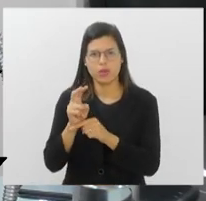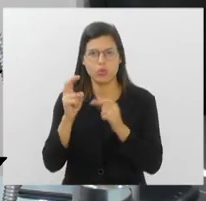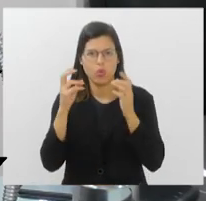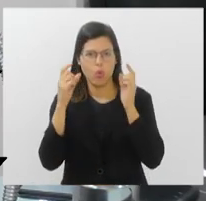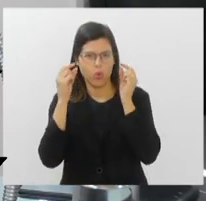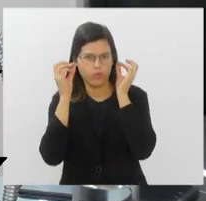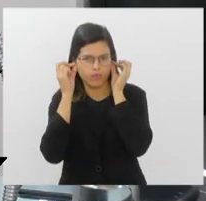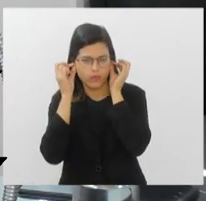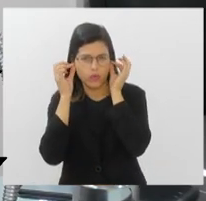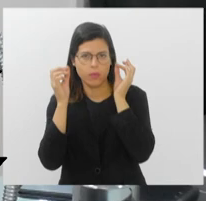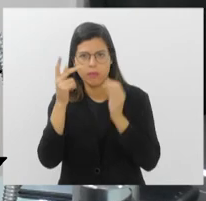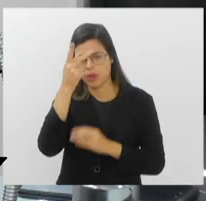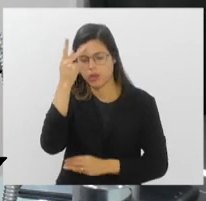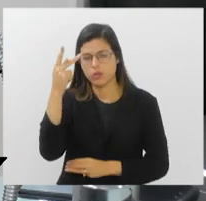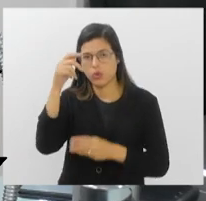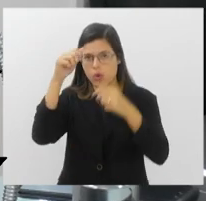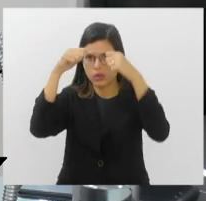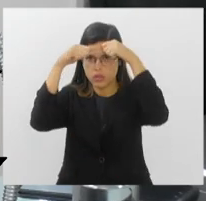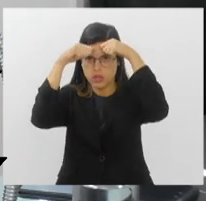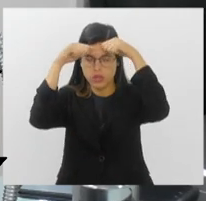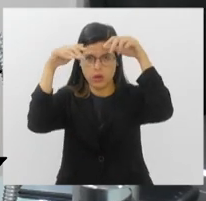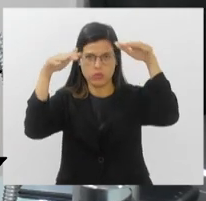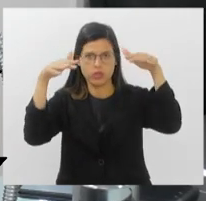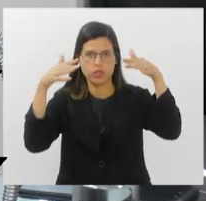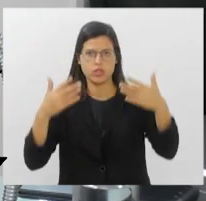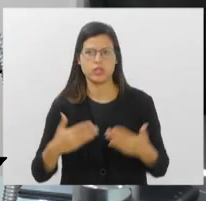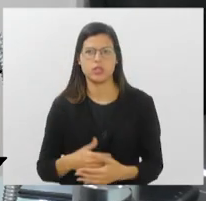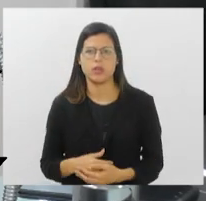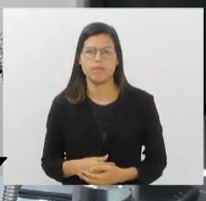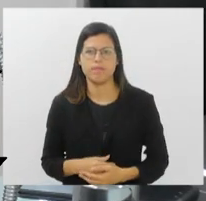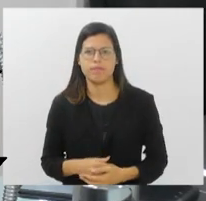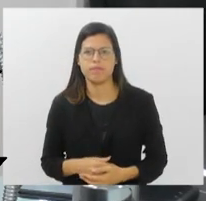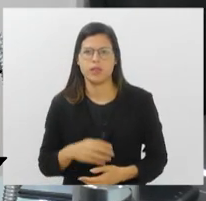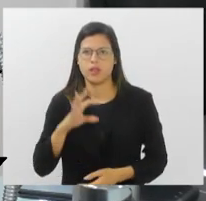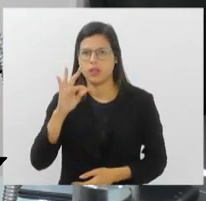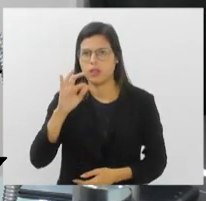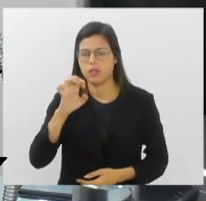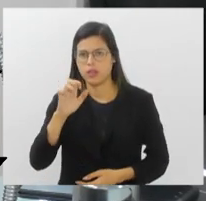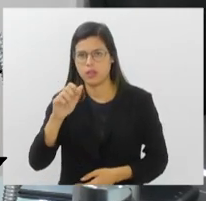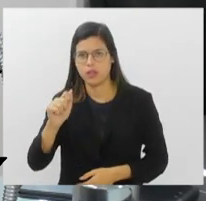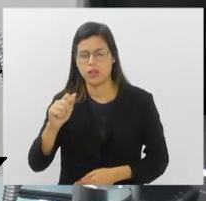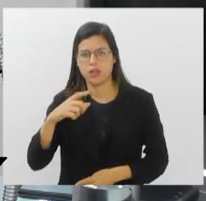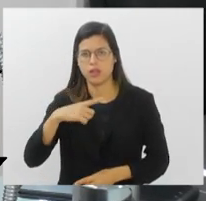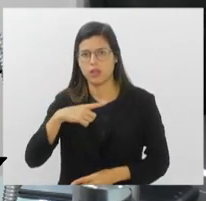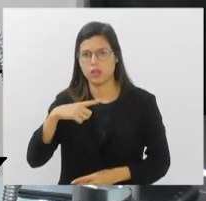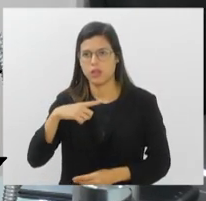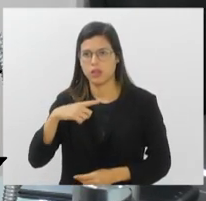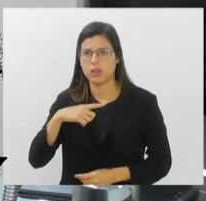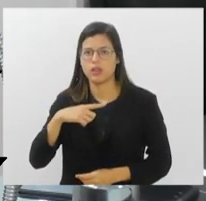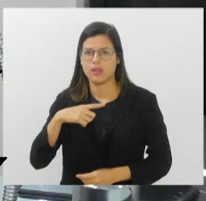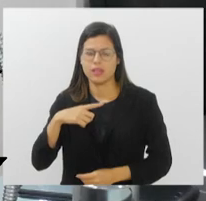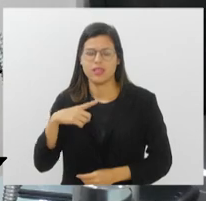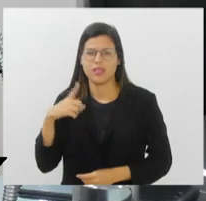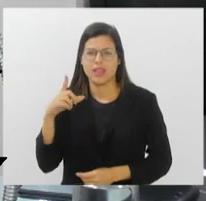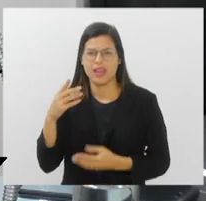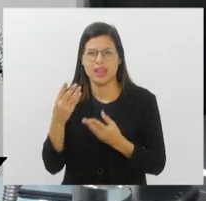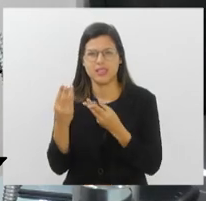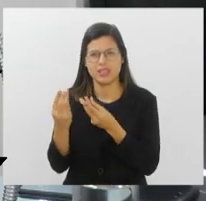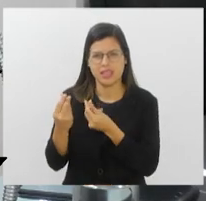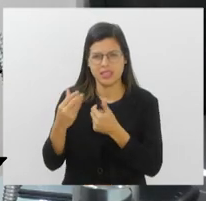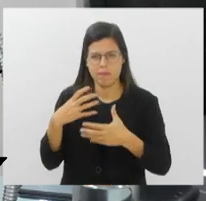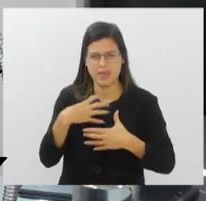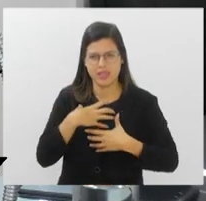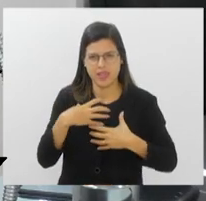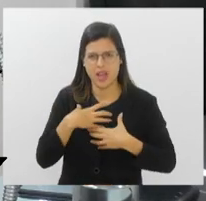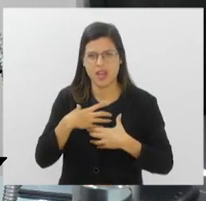pessoas com transtorno de espectro autista TEA, que possuem hipersensibilidade auditiva nos estabelecimentos em que